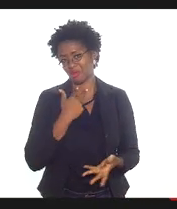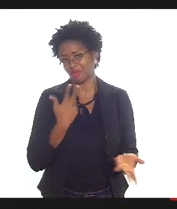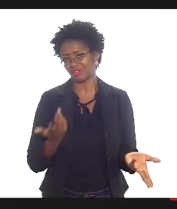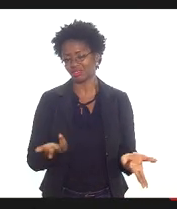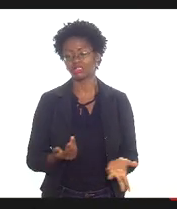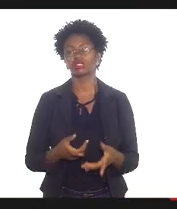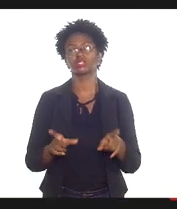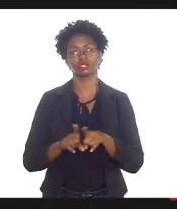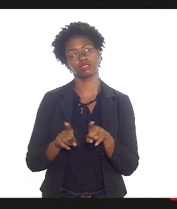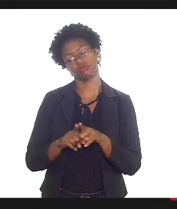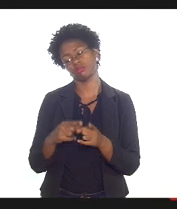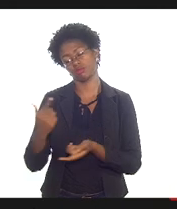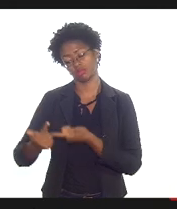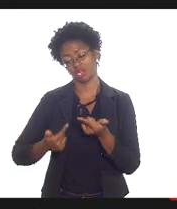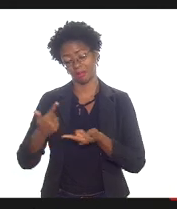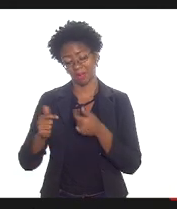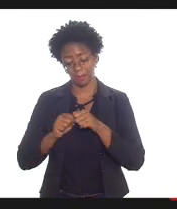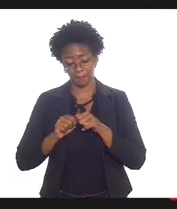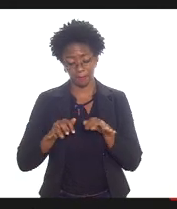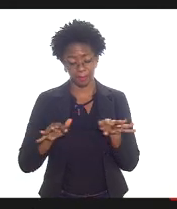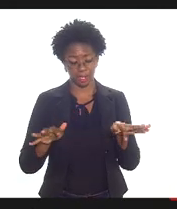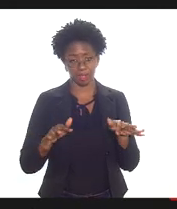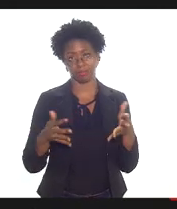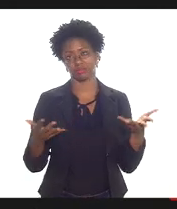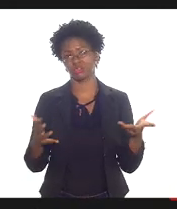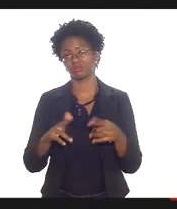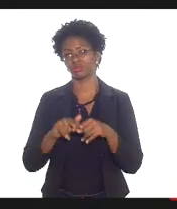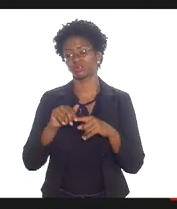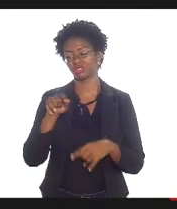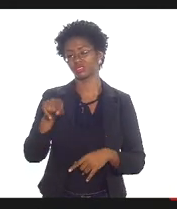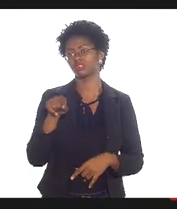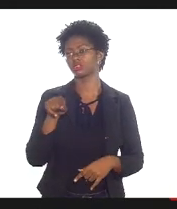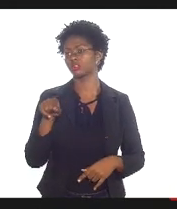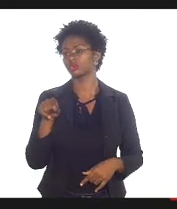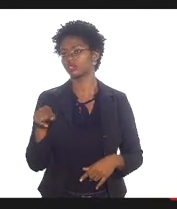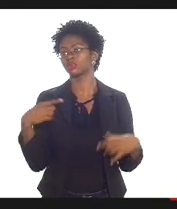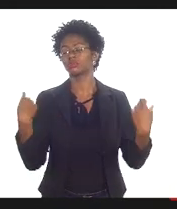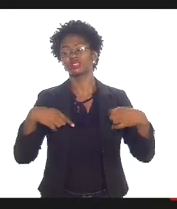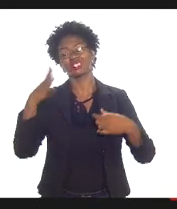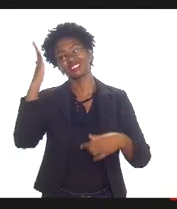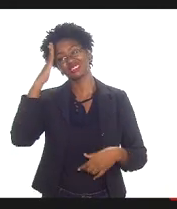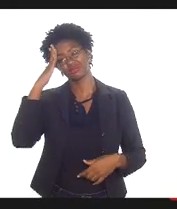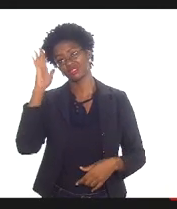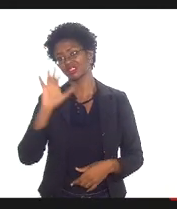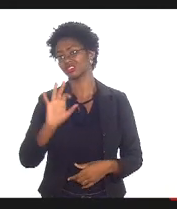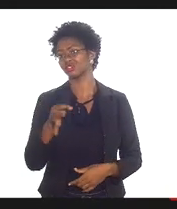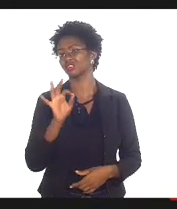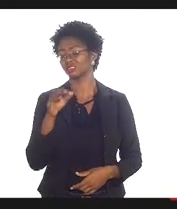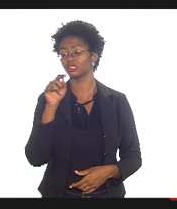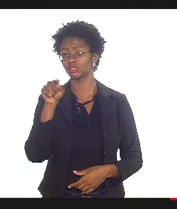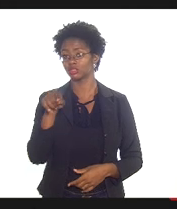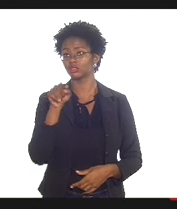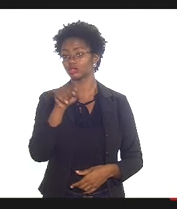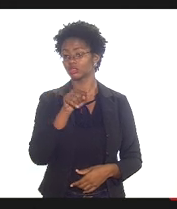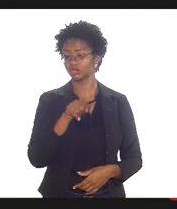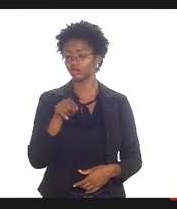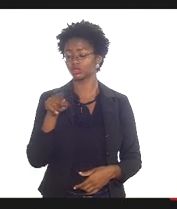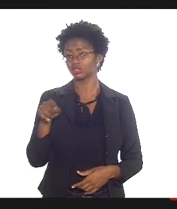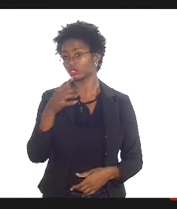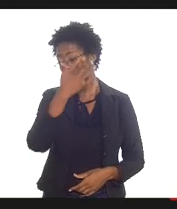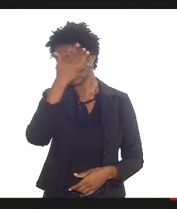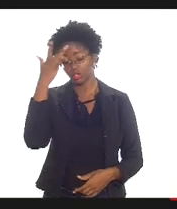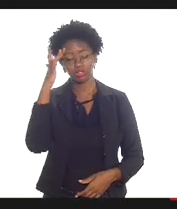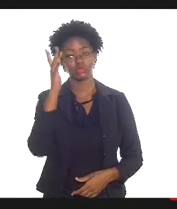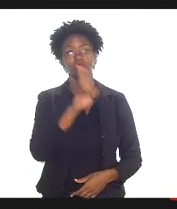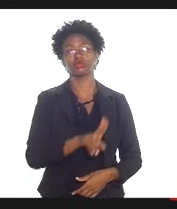trabalho compartilhado. Exatamente por conta disso é que a gente precisa ter certeza que essas pessoas usaram